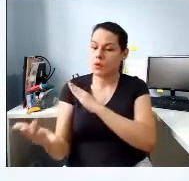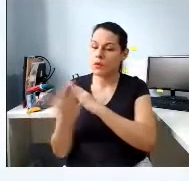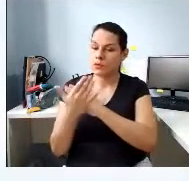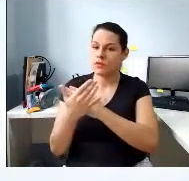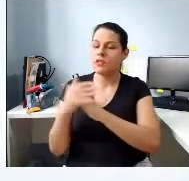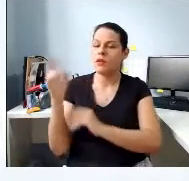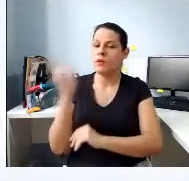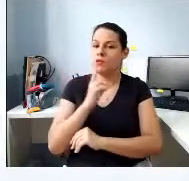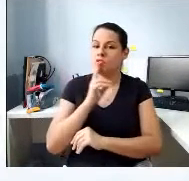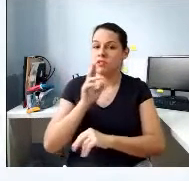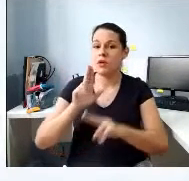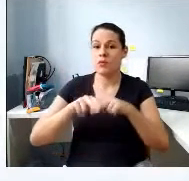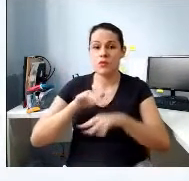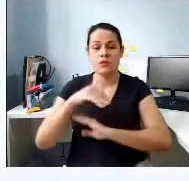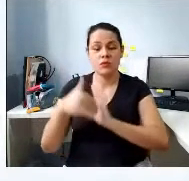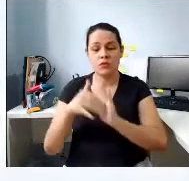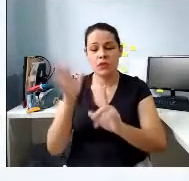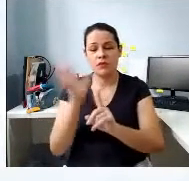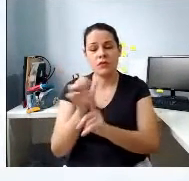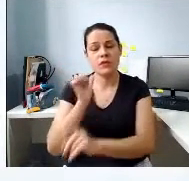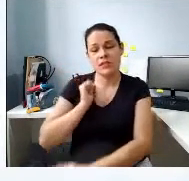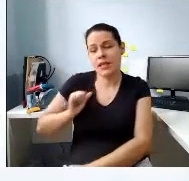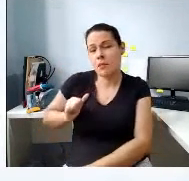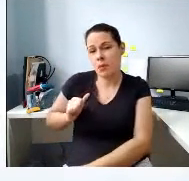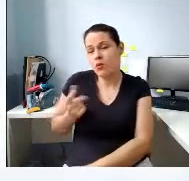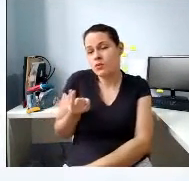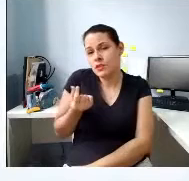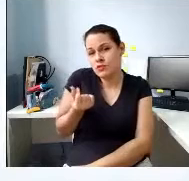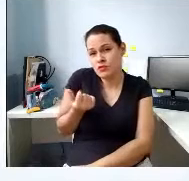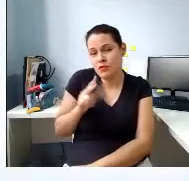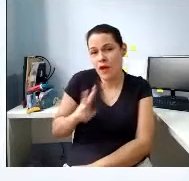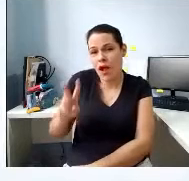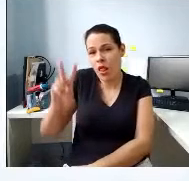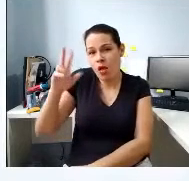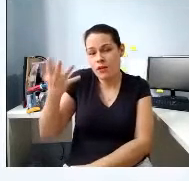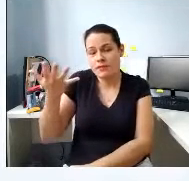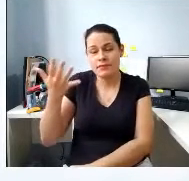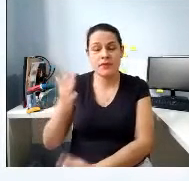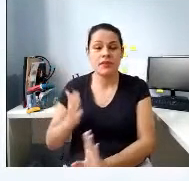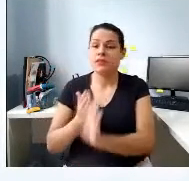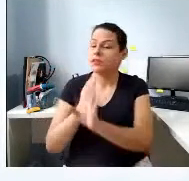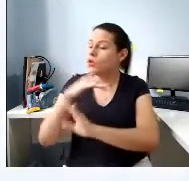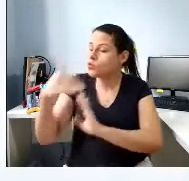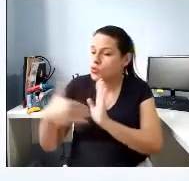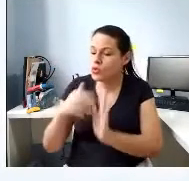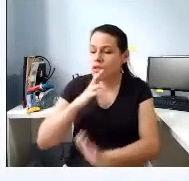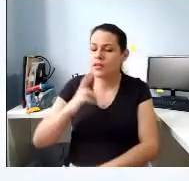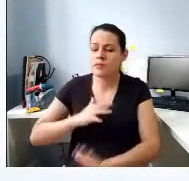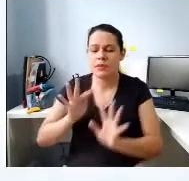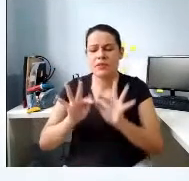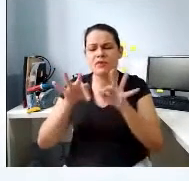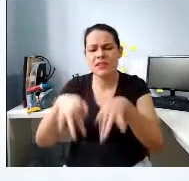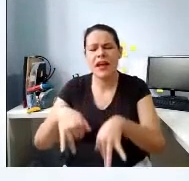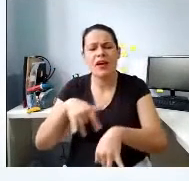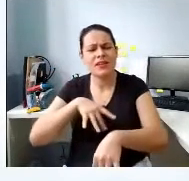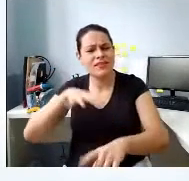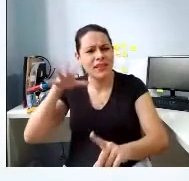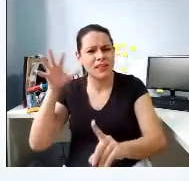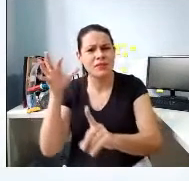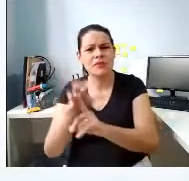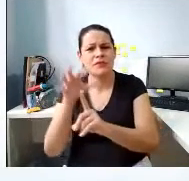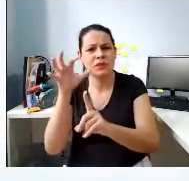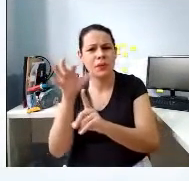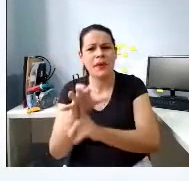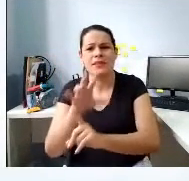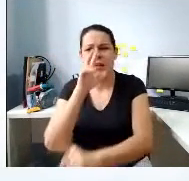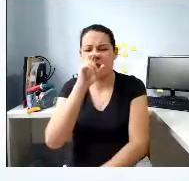e tudo isso vai acabar afetando a nossa economia. Então, esse resultado, de que forma ele impacta, que ele pode